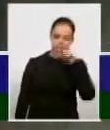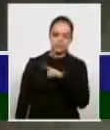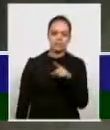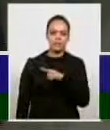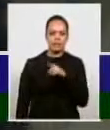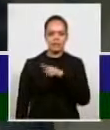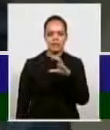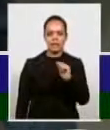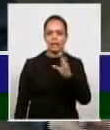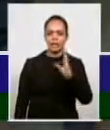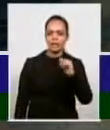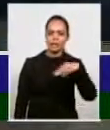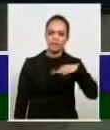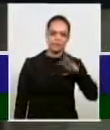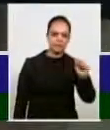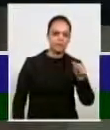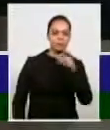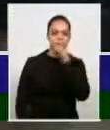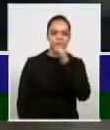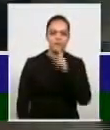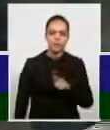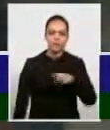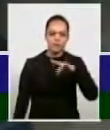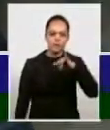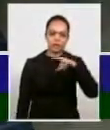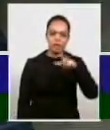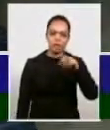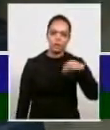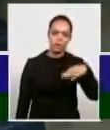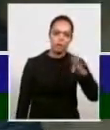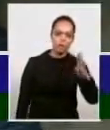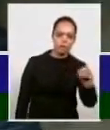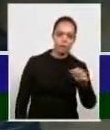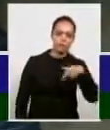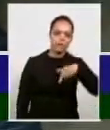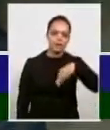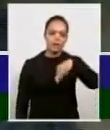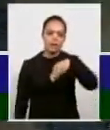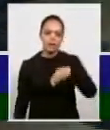as caçambas, igual o Quilombo, no Quilombo 27 ali da MG